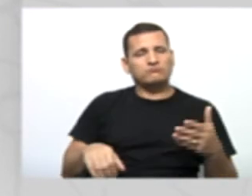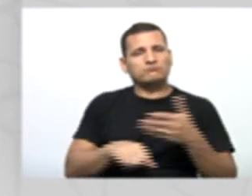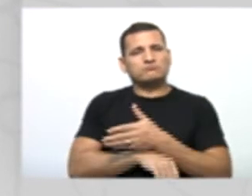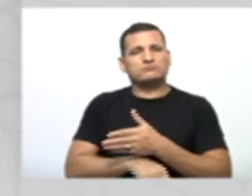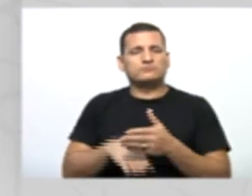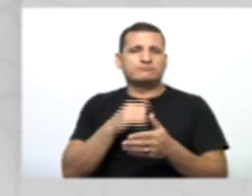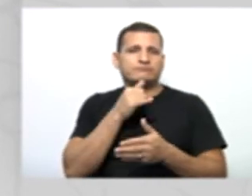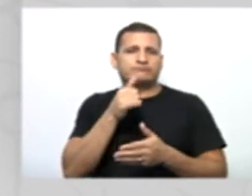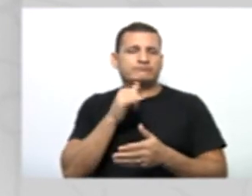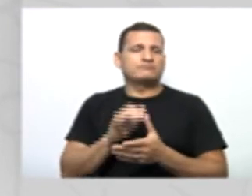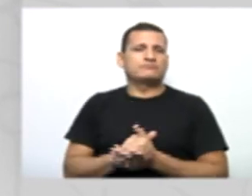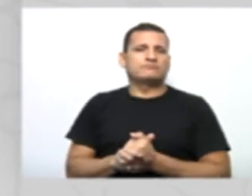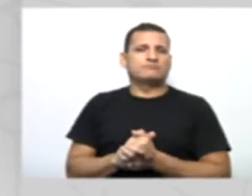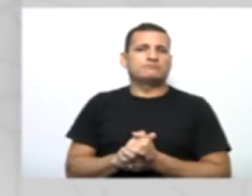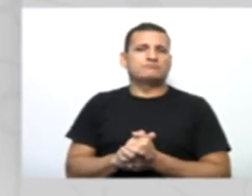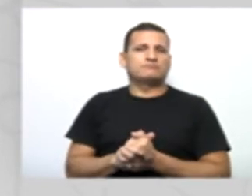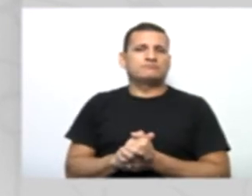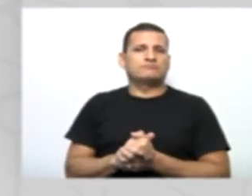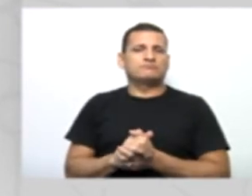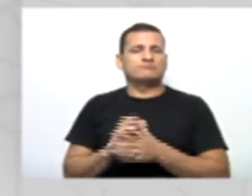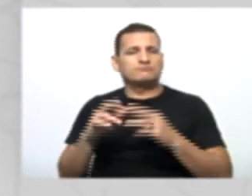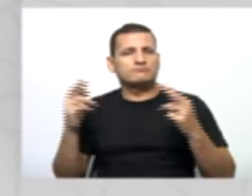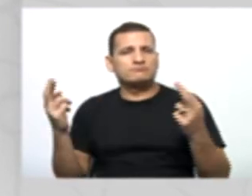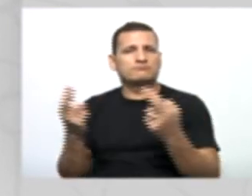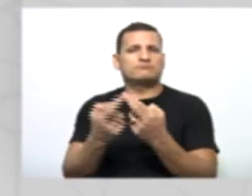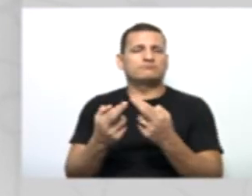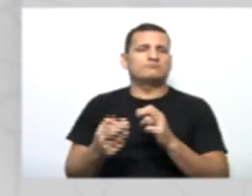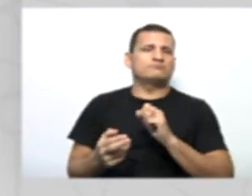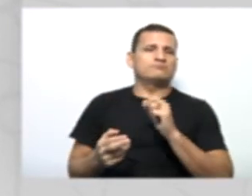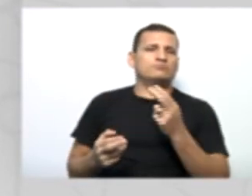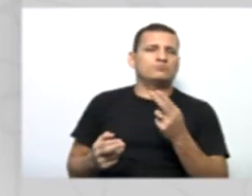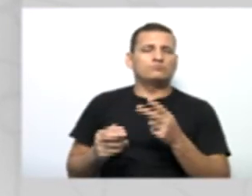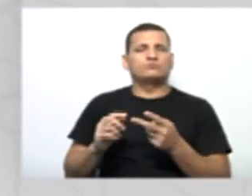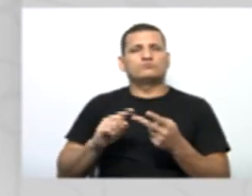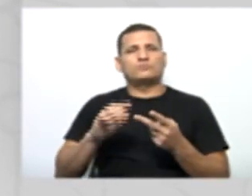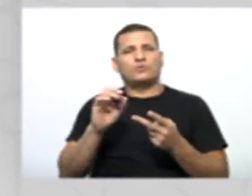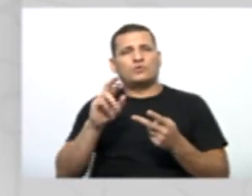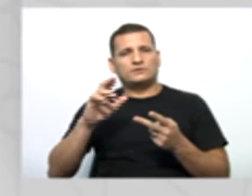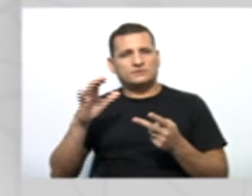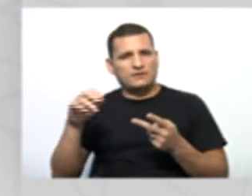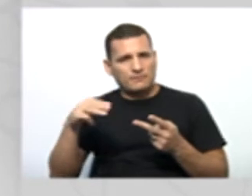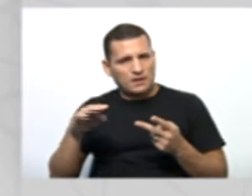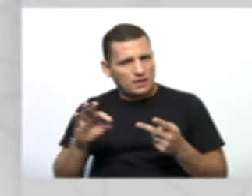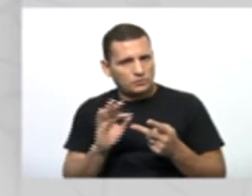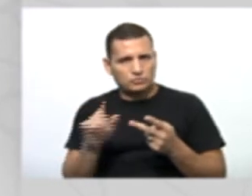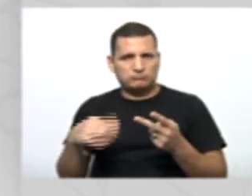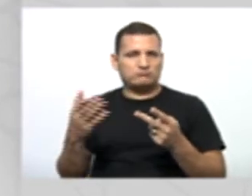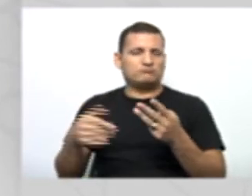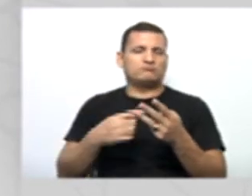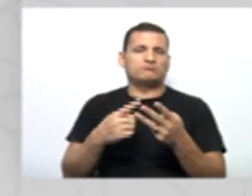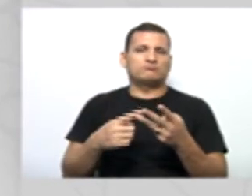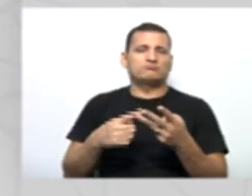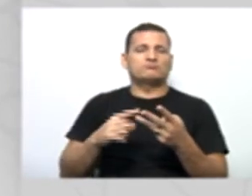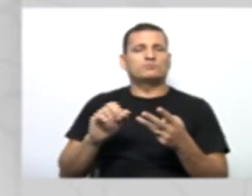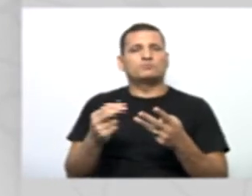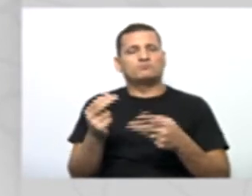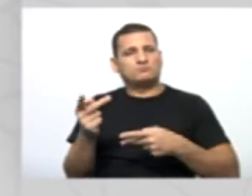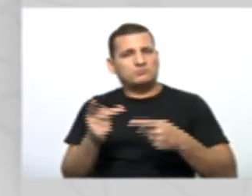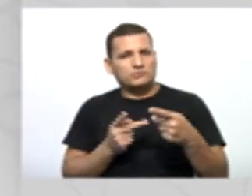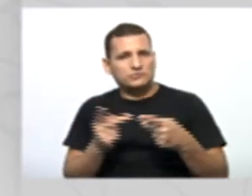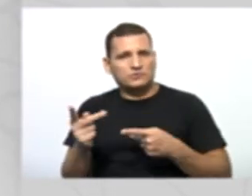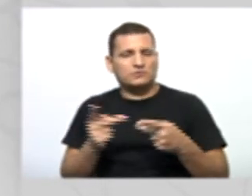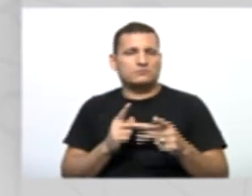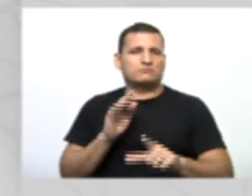audiência pública, quando eu participo de um orçamento participativo, quando eu faço um projeto de lei